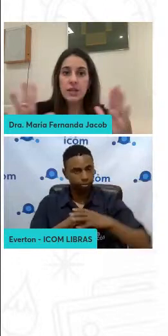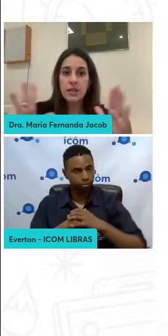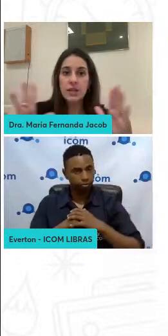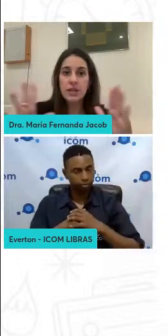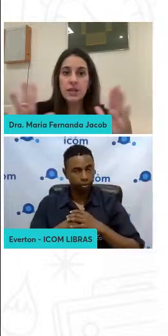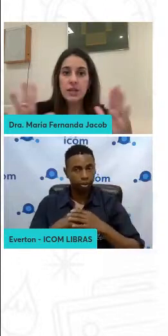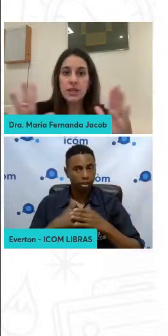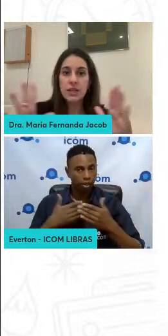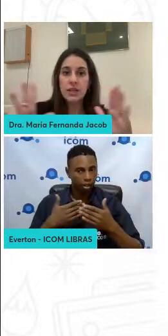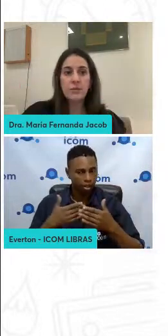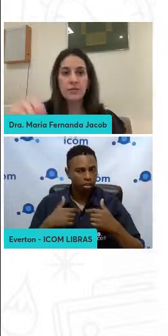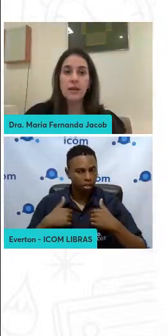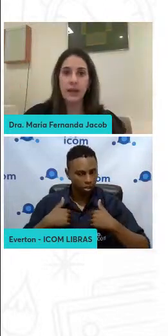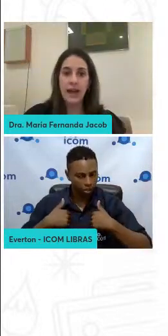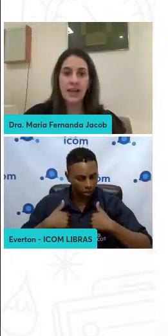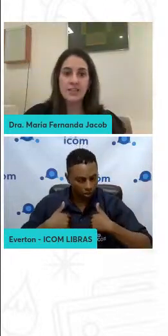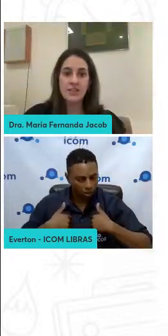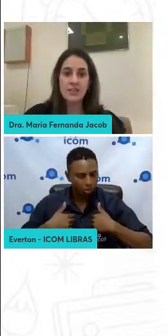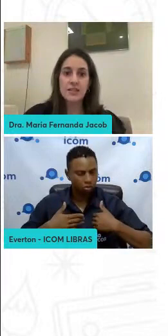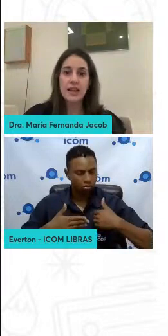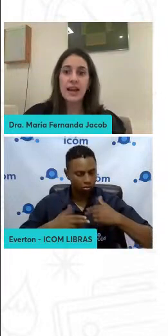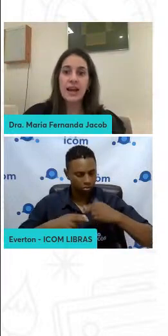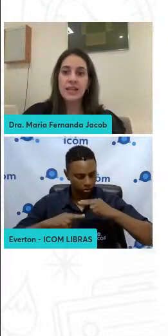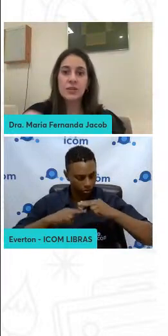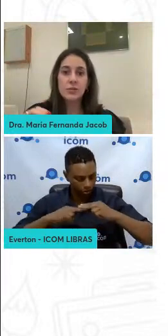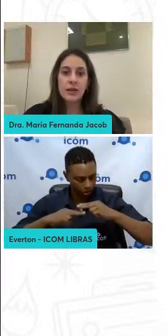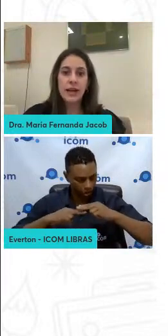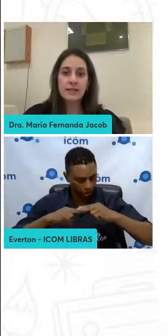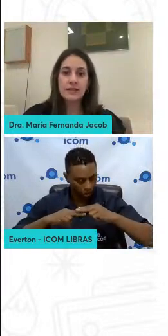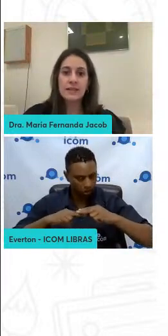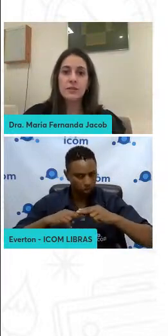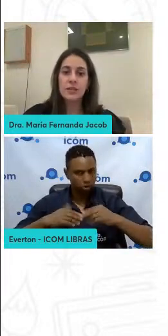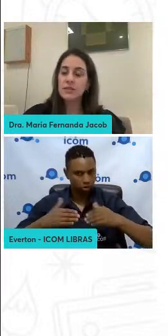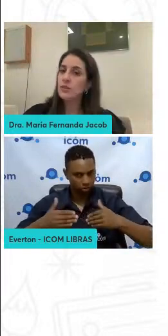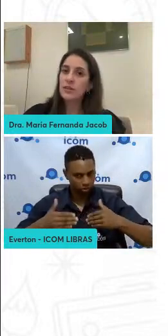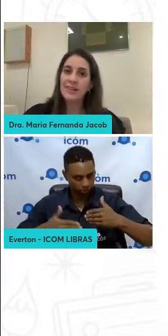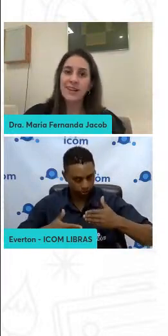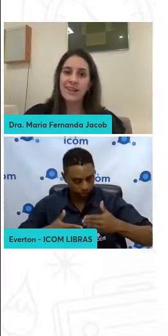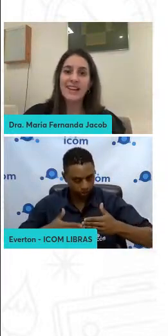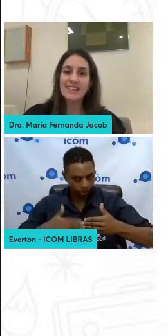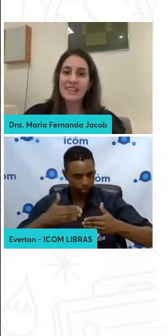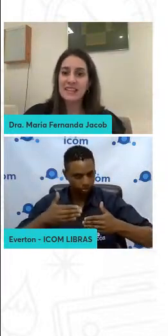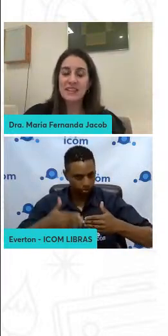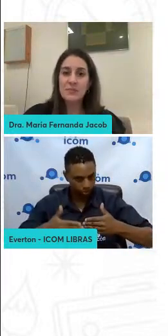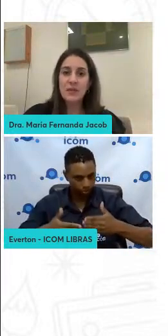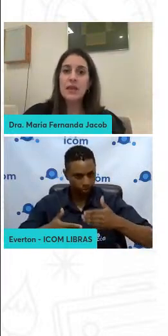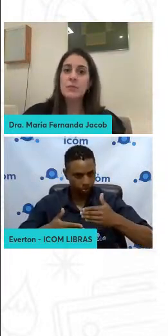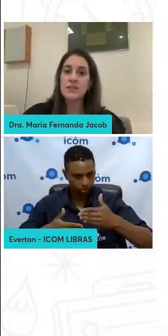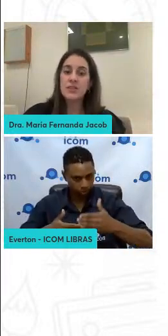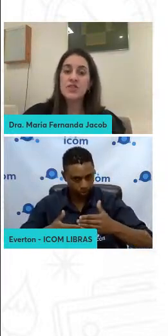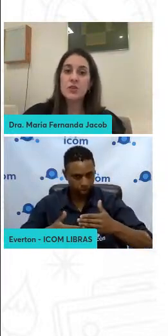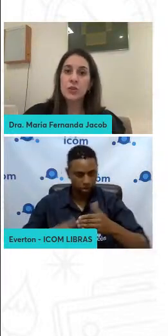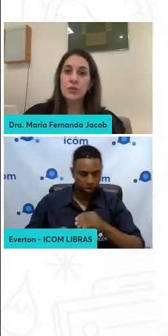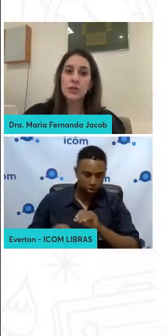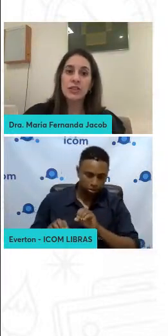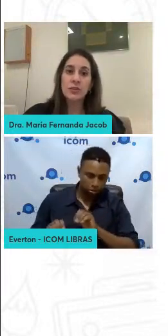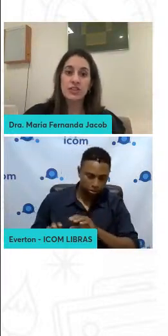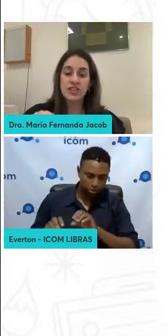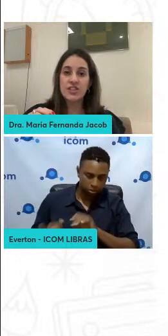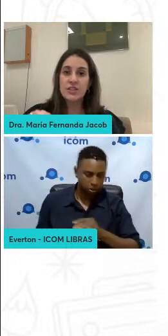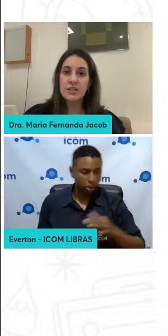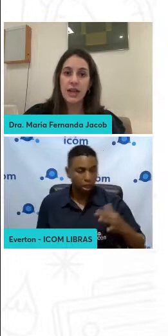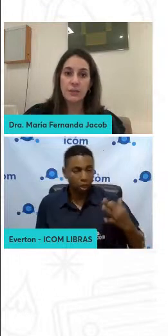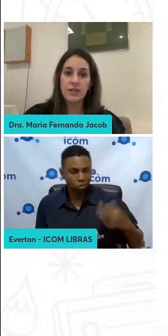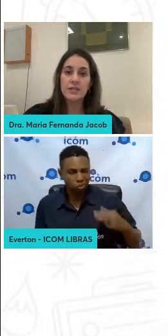Conforme eu vou fazendo esse trabalho no Pilates, a educação em dor, ela entra aí. Pacientes de dor crônica,